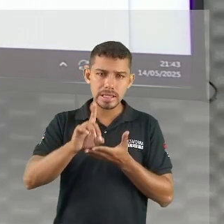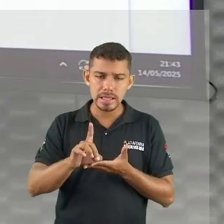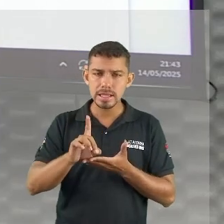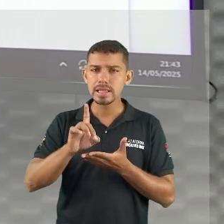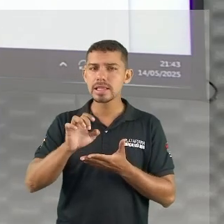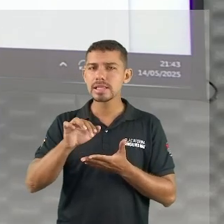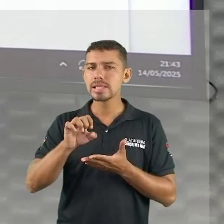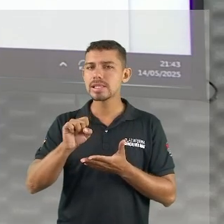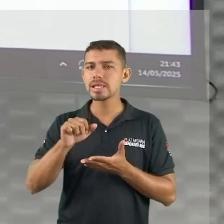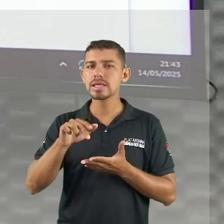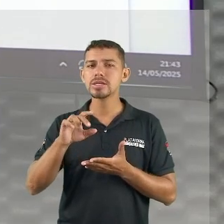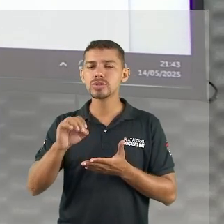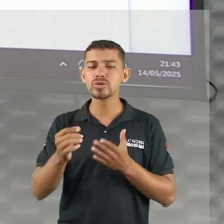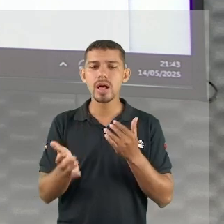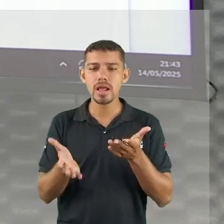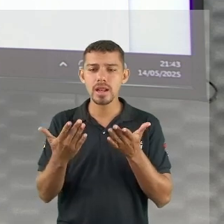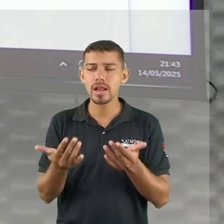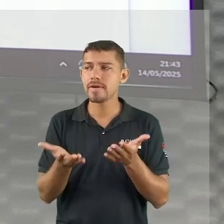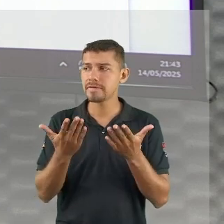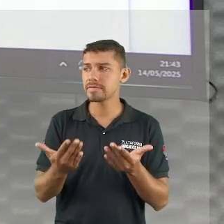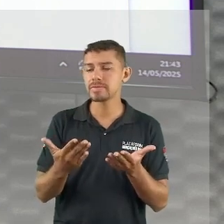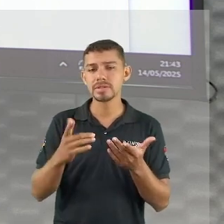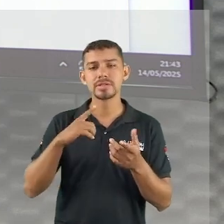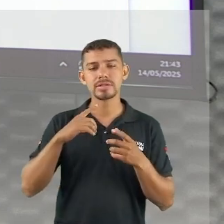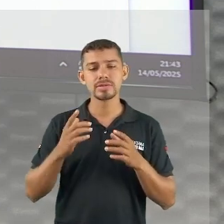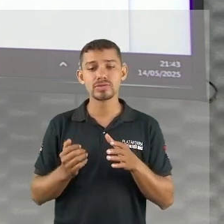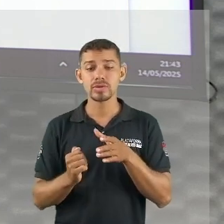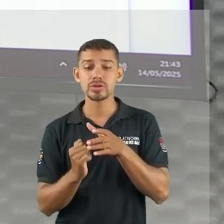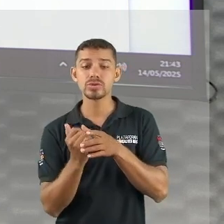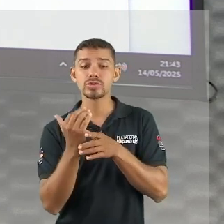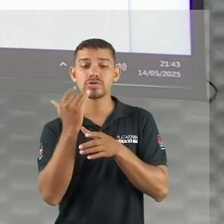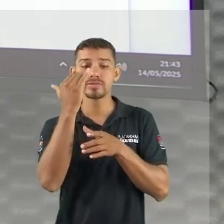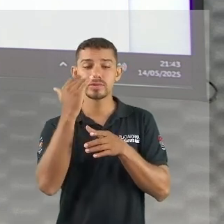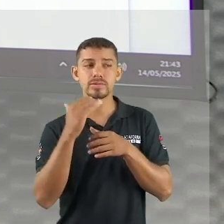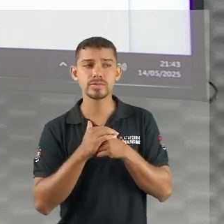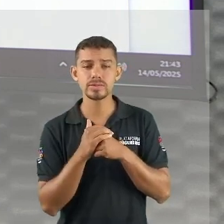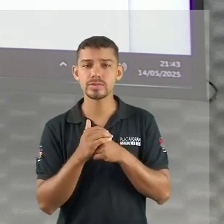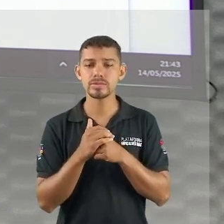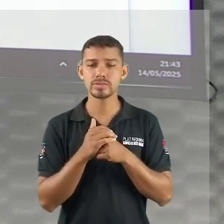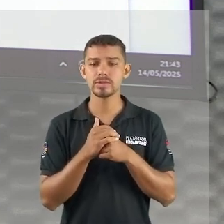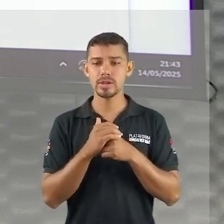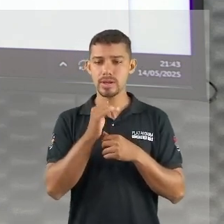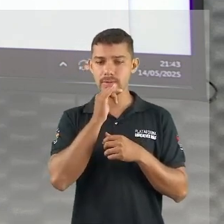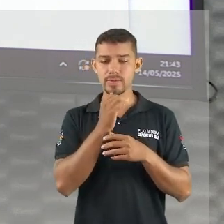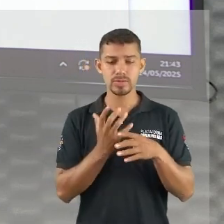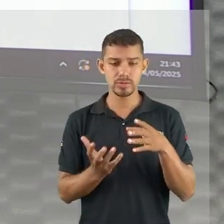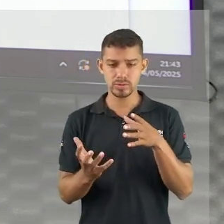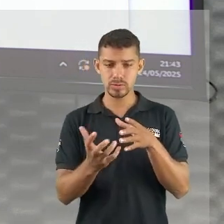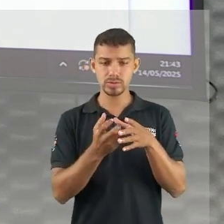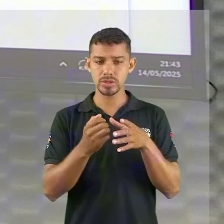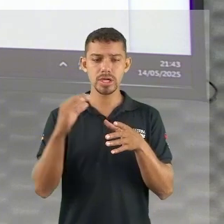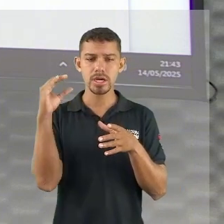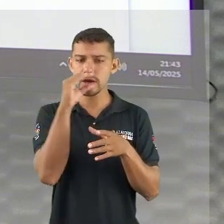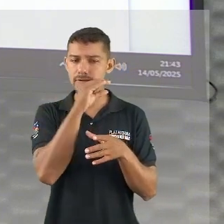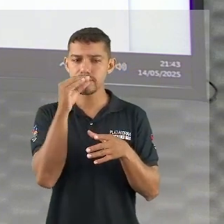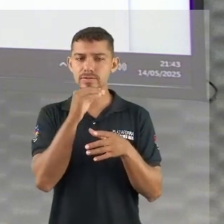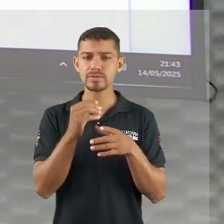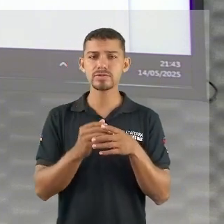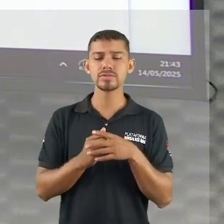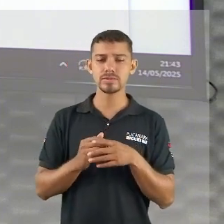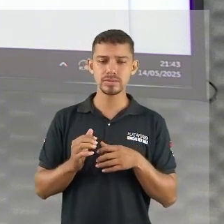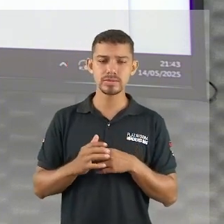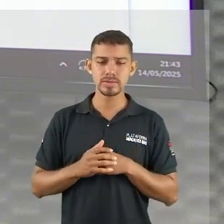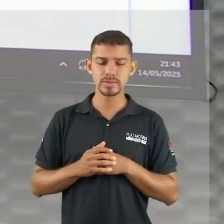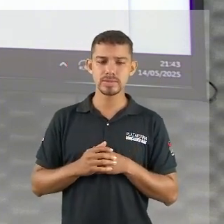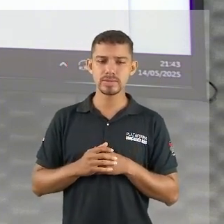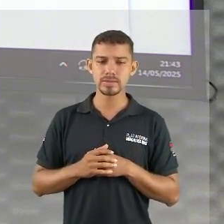denso. Se ele é menos denso, ele é leve. Se ele é leve, ele vai subir. Então ele vai embora, ele rouba calor do café, gente, esquenta e